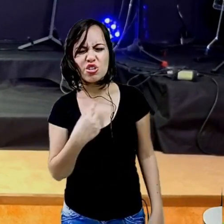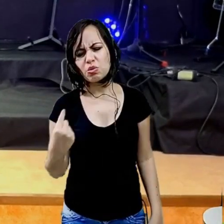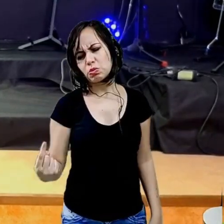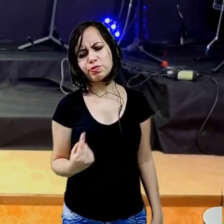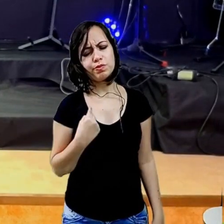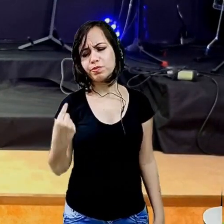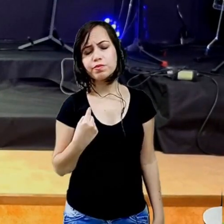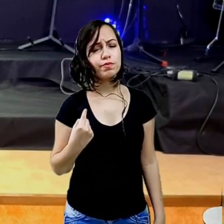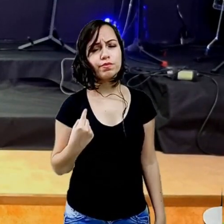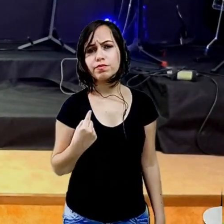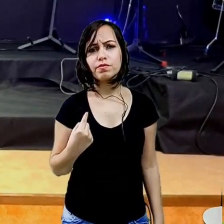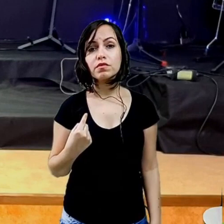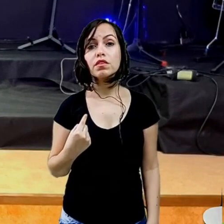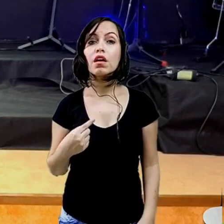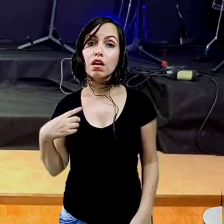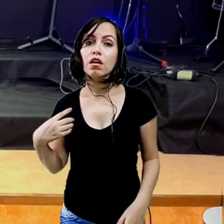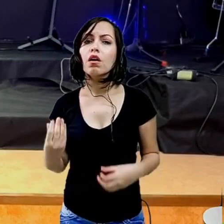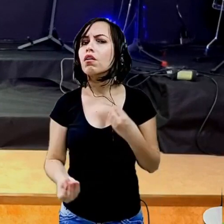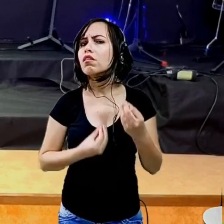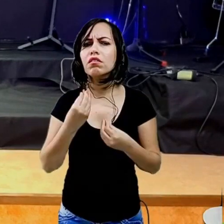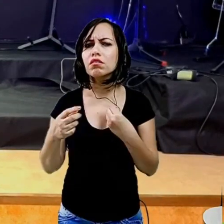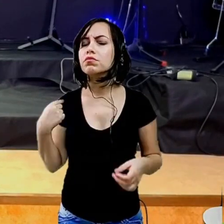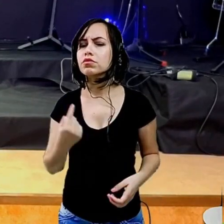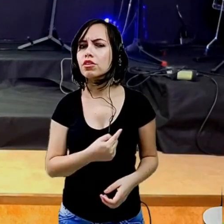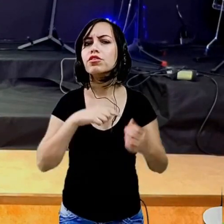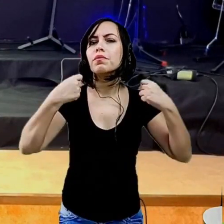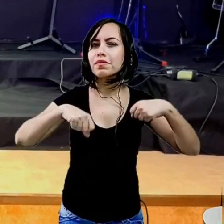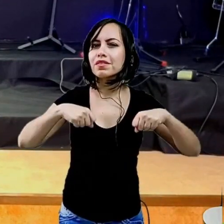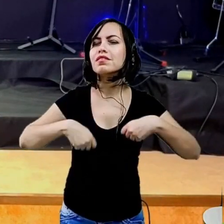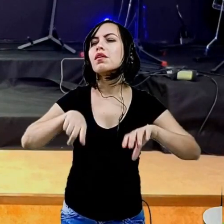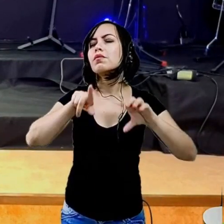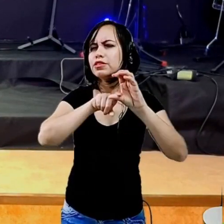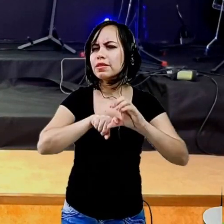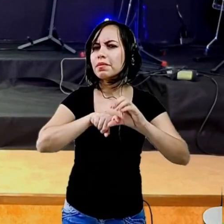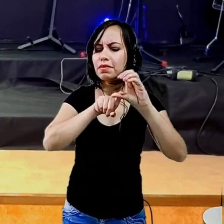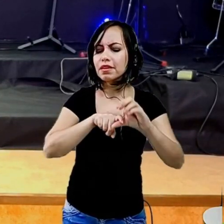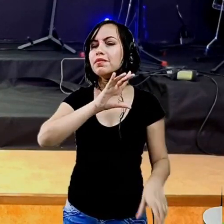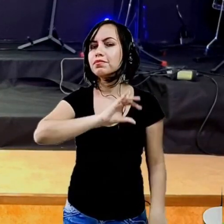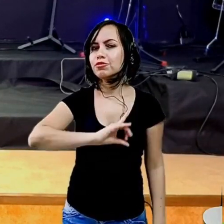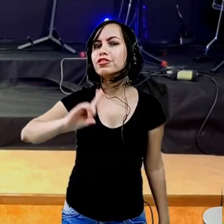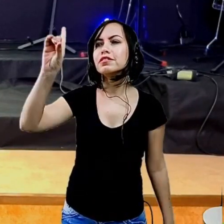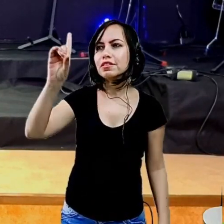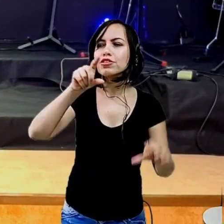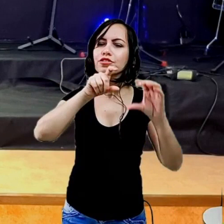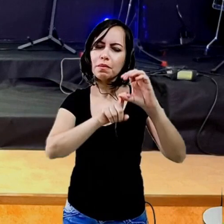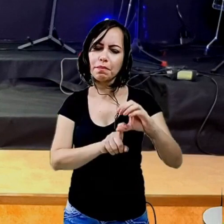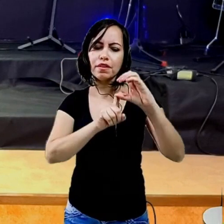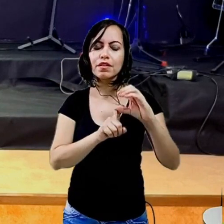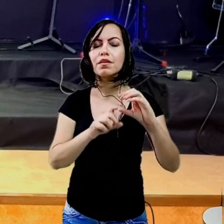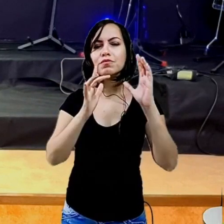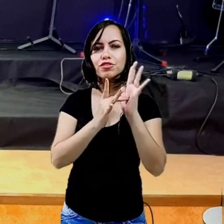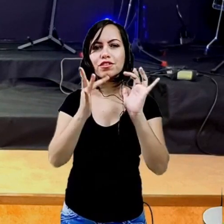só. Como nós precisamos, como nós dependemos de Deus, de Jesus, na